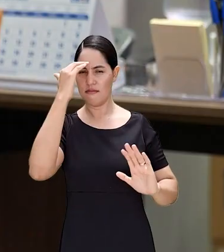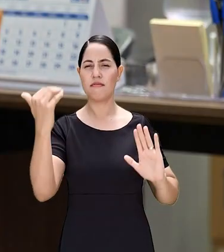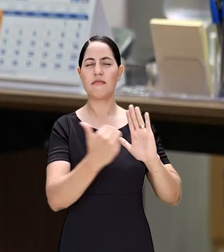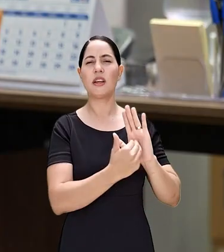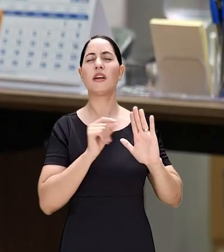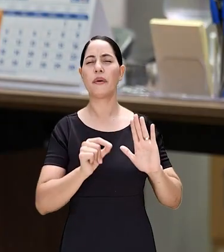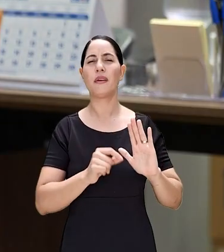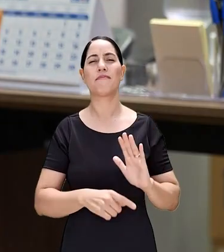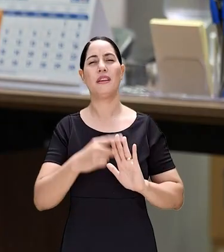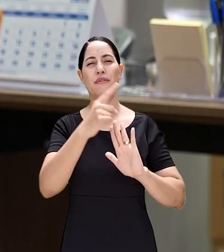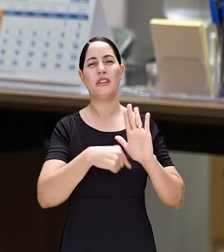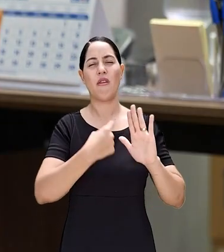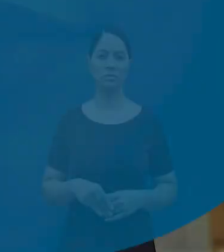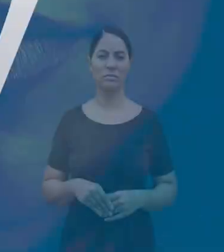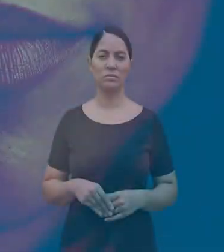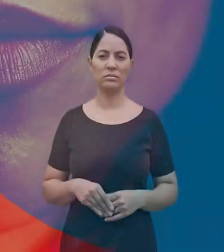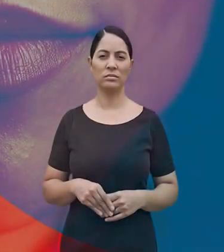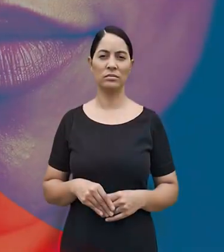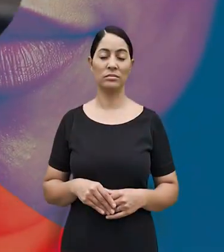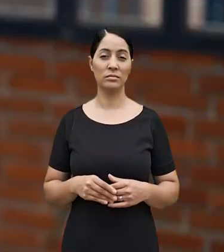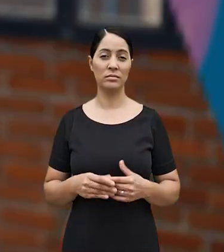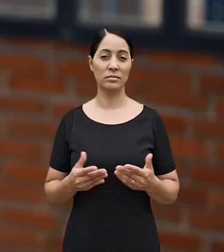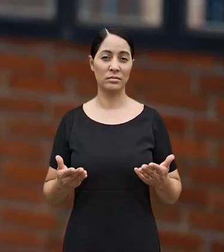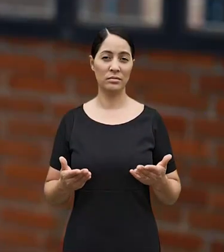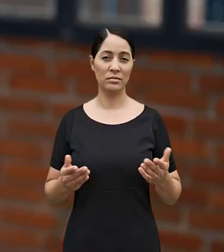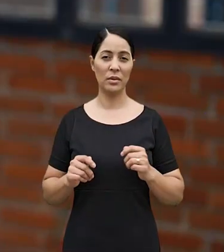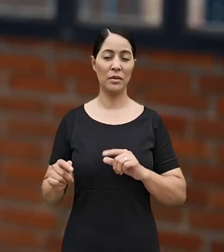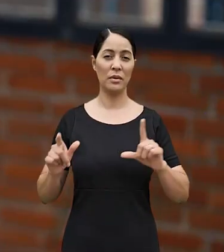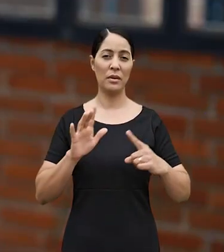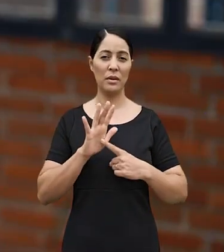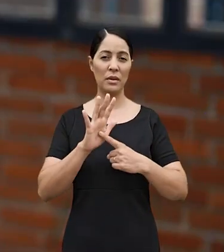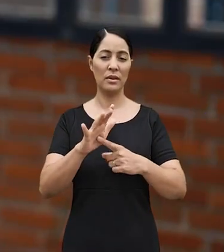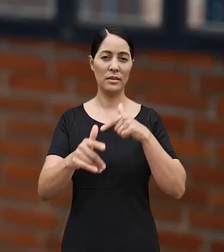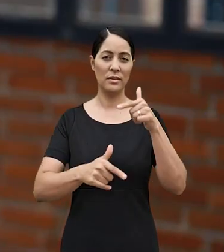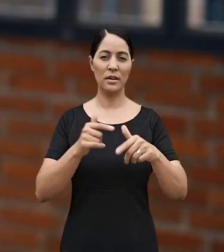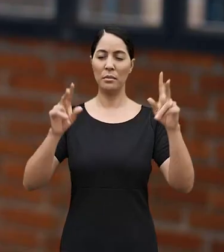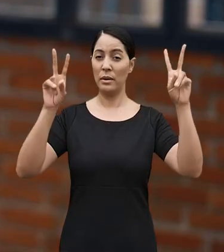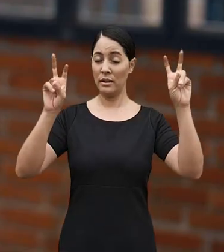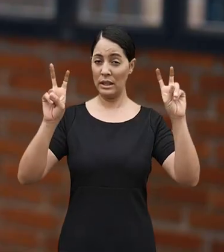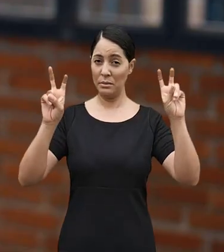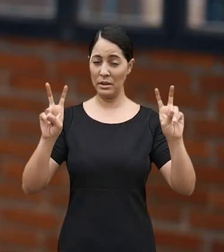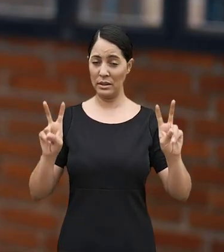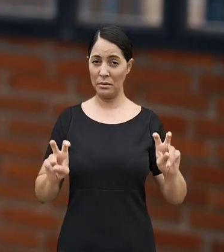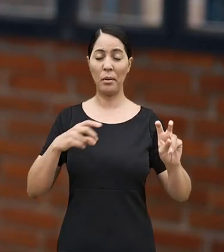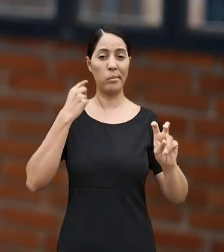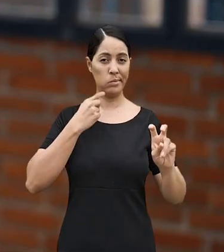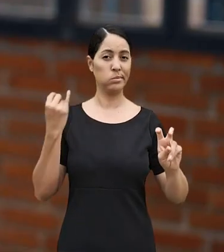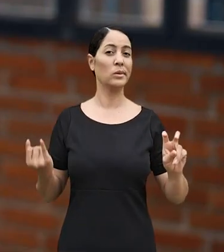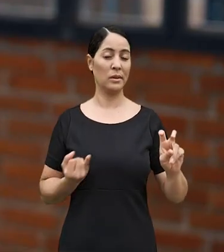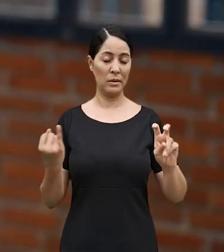a vedação, a mercantilização. Em mais uma demonstração de trabalho na defesa dos temas importantes para